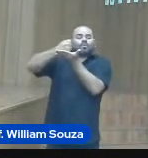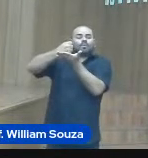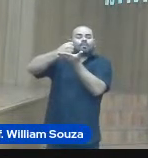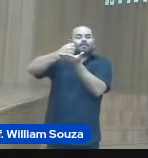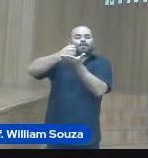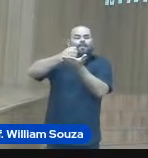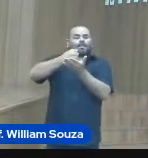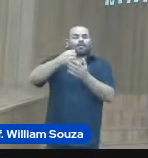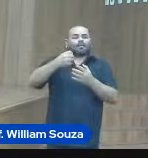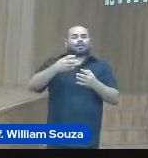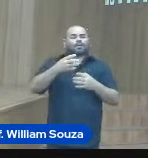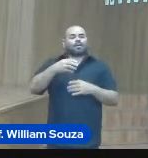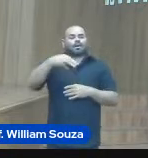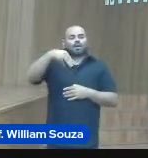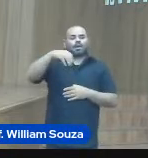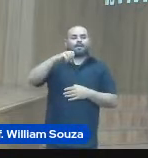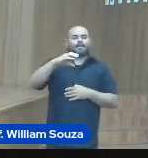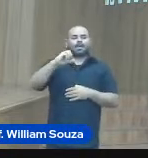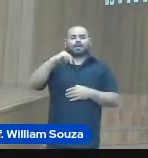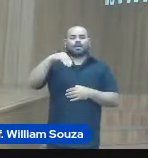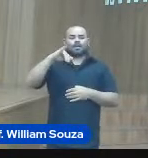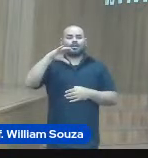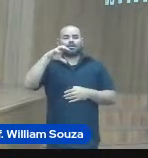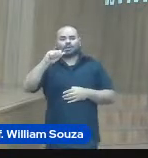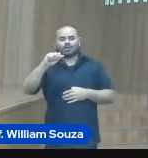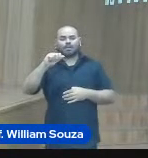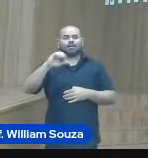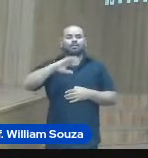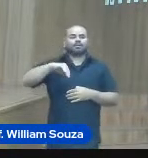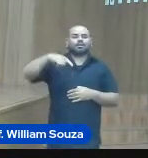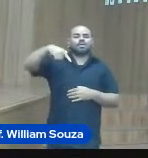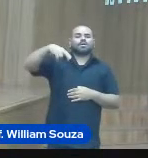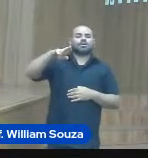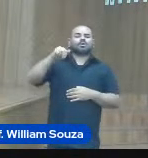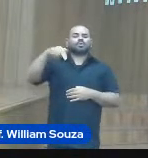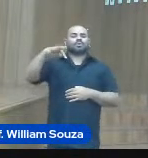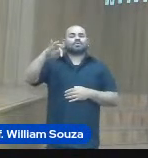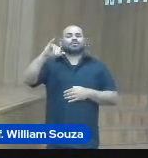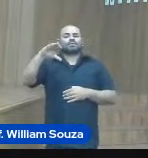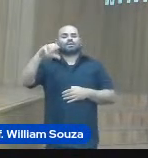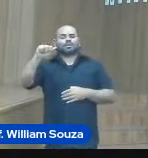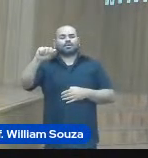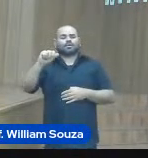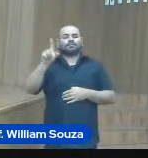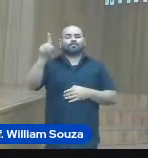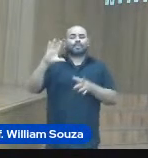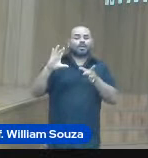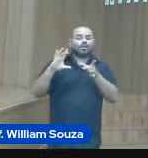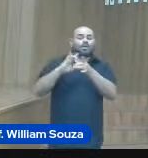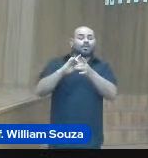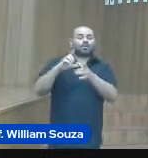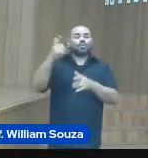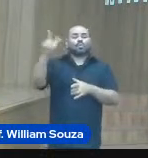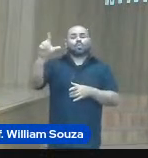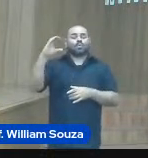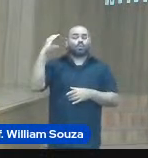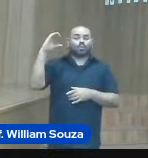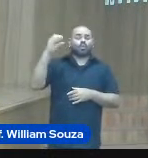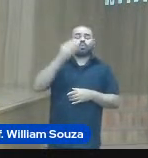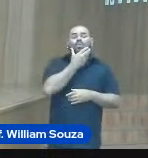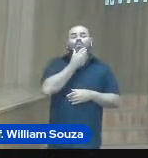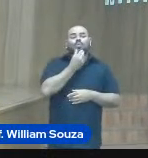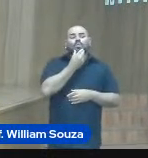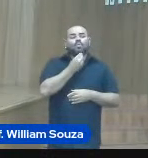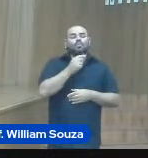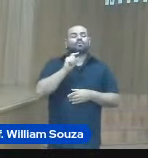ele trabalhou com um outro cientista que trabalhou com a fissão nuclear. E eles estavam na Alemanha